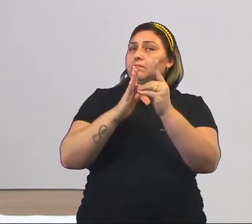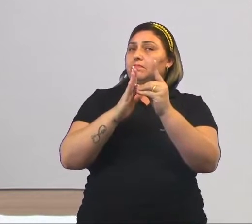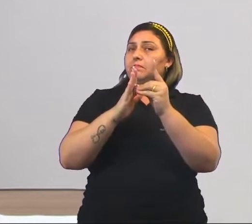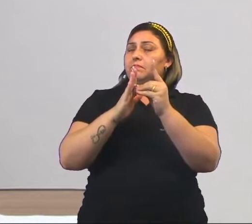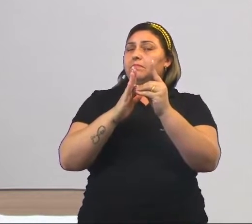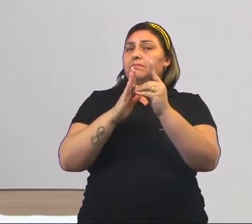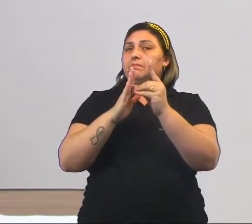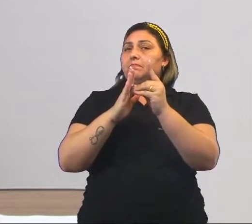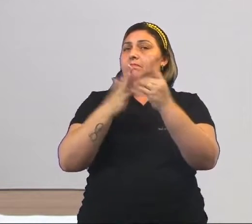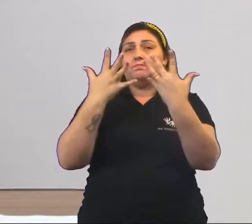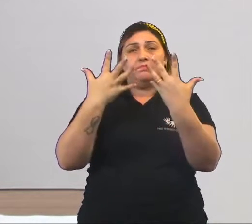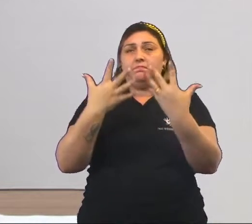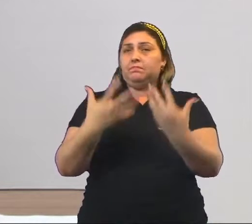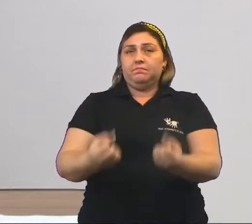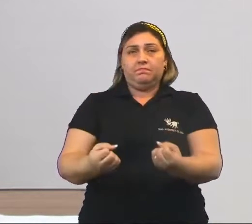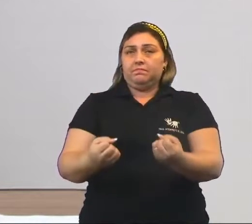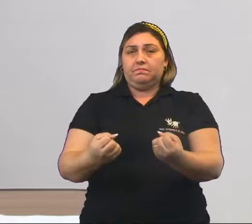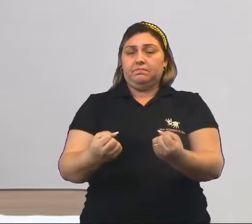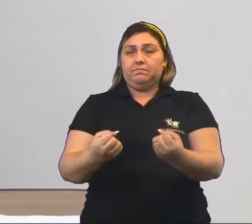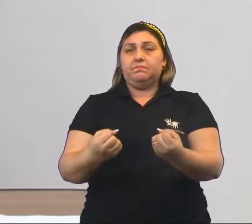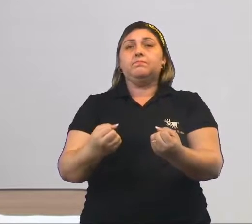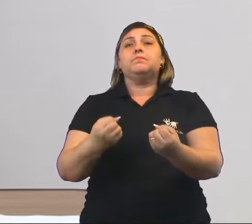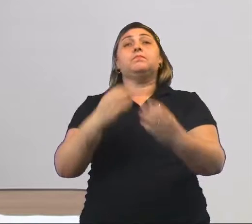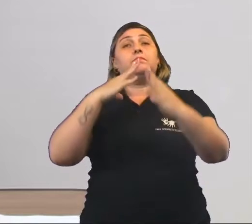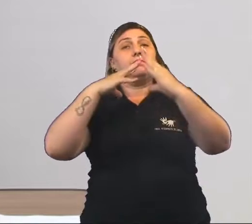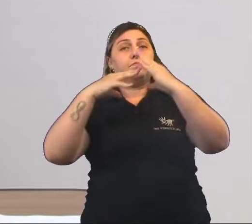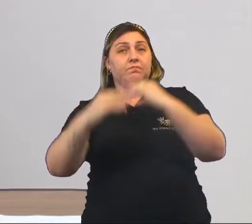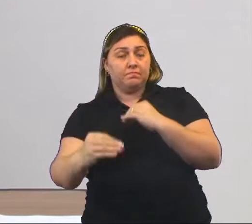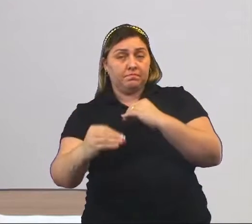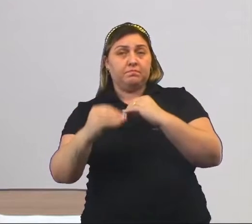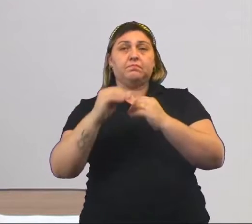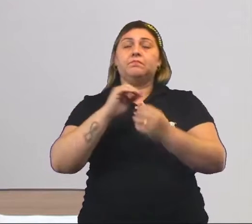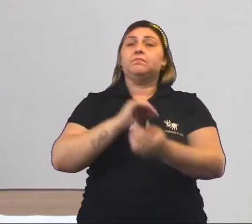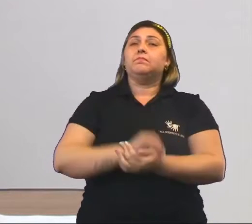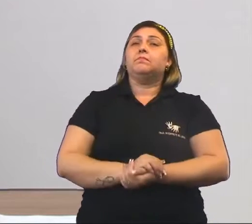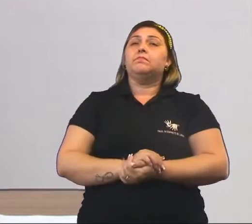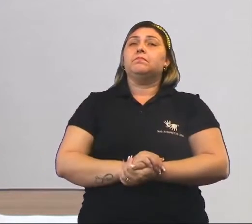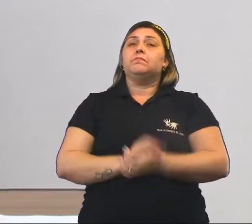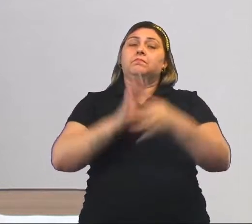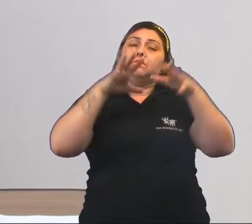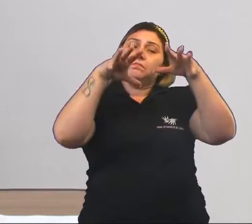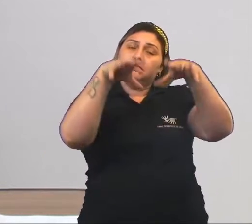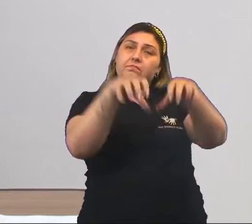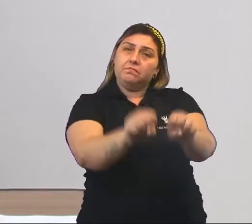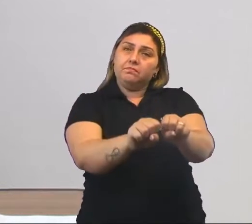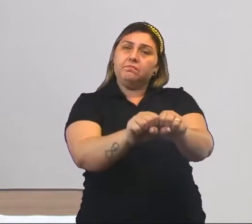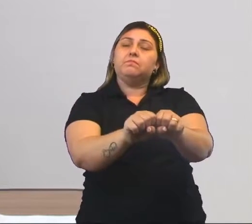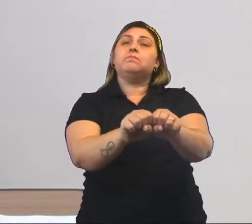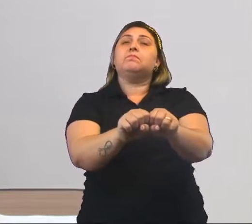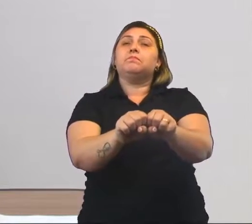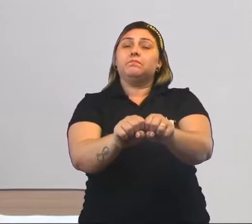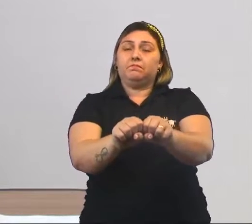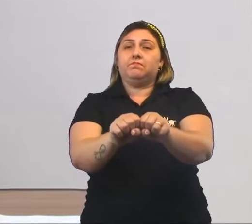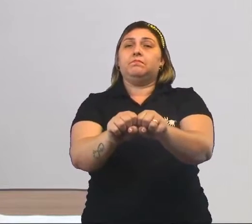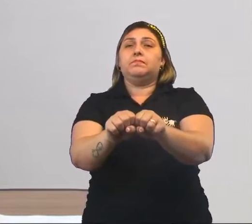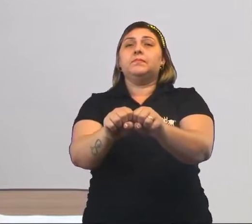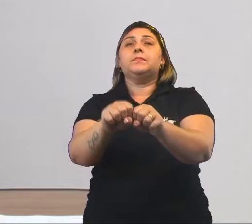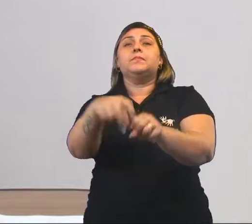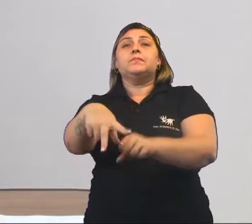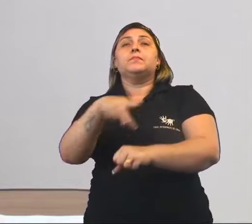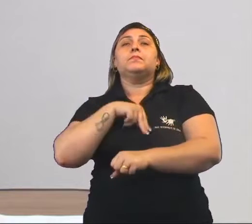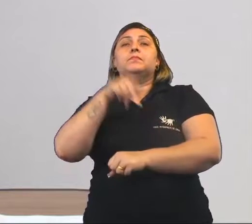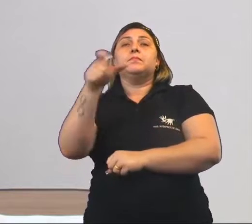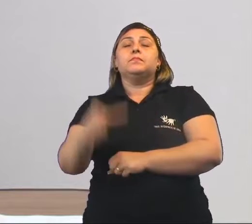revoltaram contra essa condição. Eles fugiam, eles atacavam os portugueses, como a gente vê no texto aí, porque